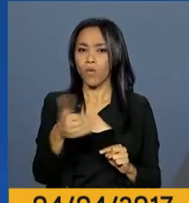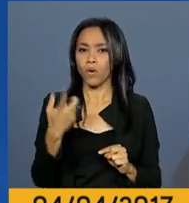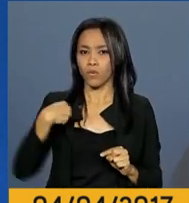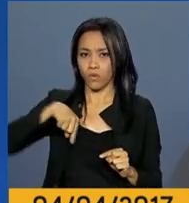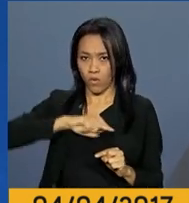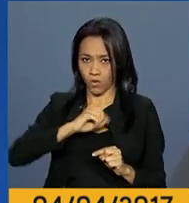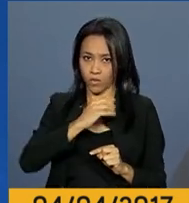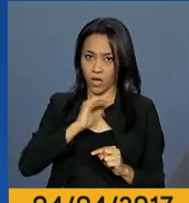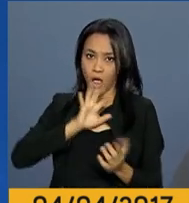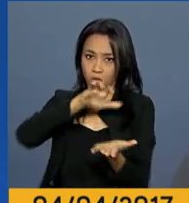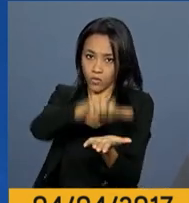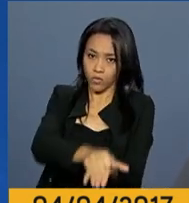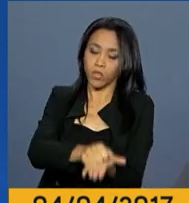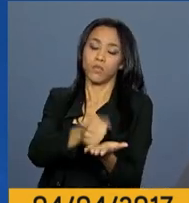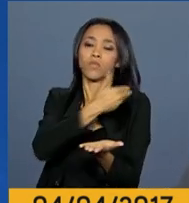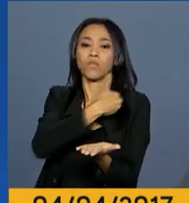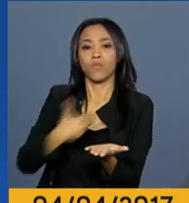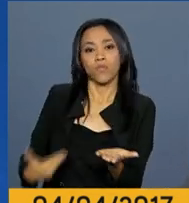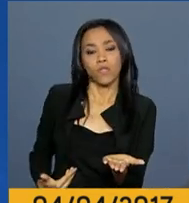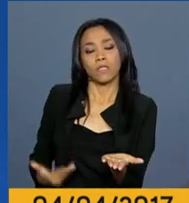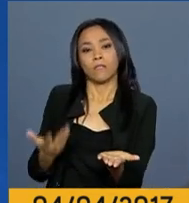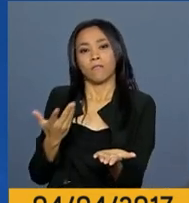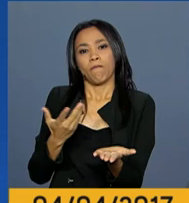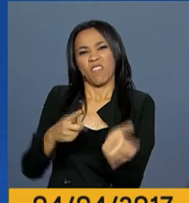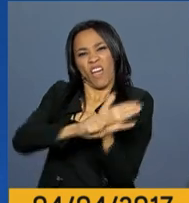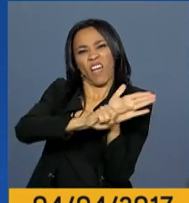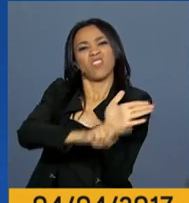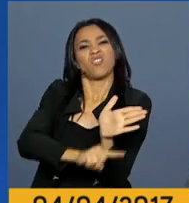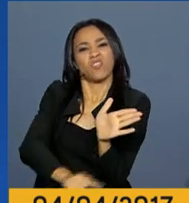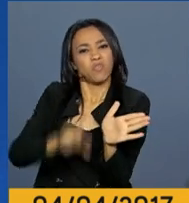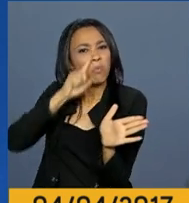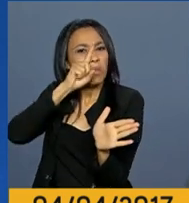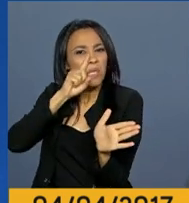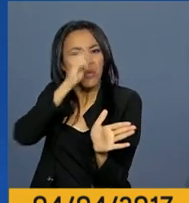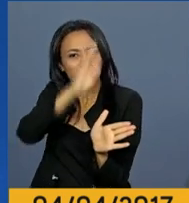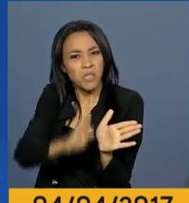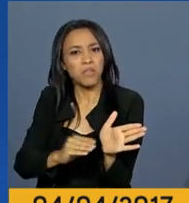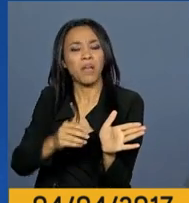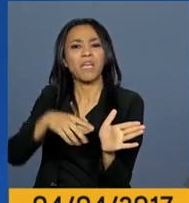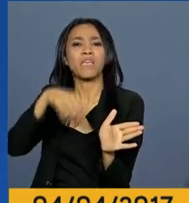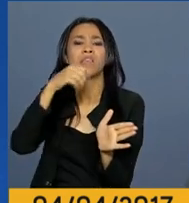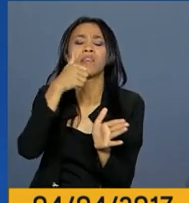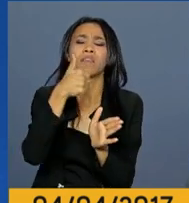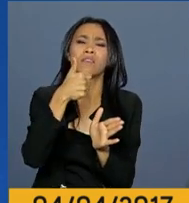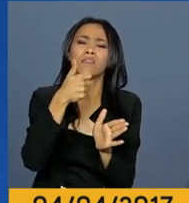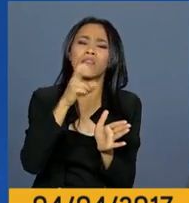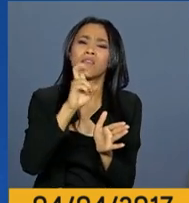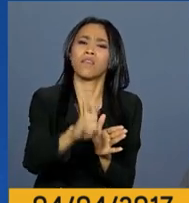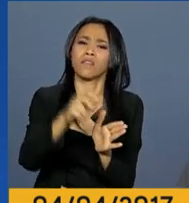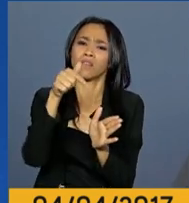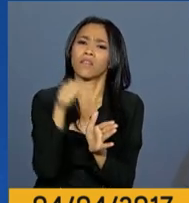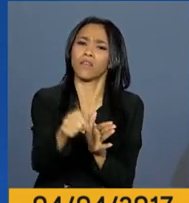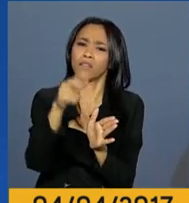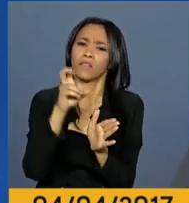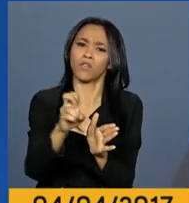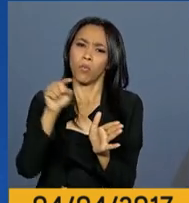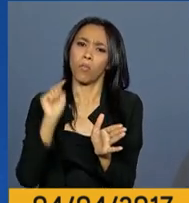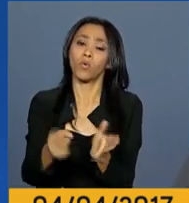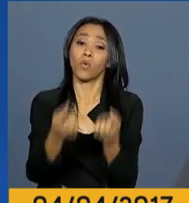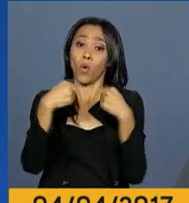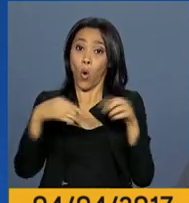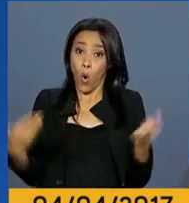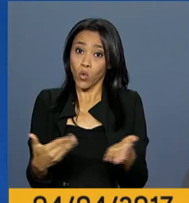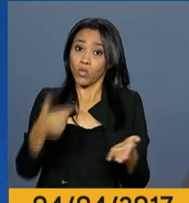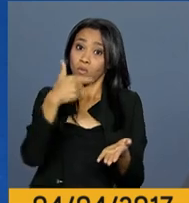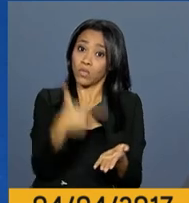governo, nosso índice negativo na avaliação de risco era de 575 pontos. Hoje está em 275